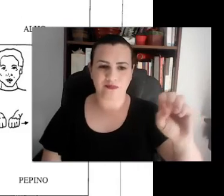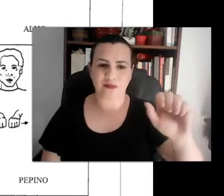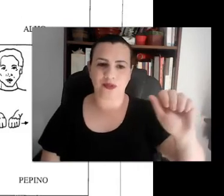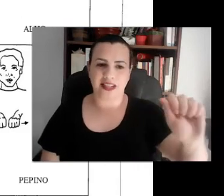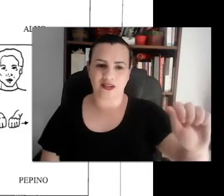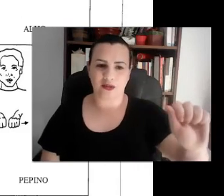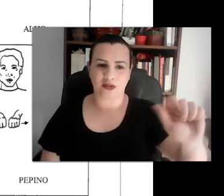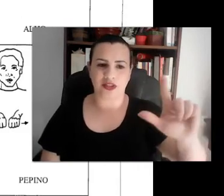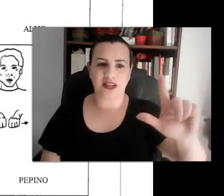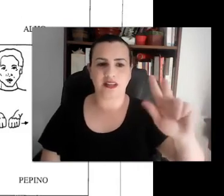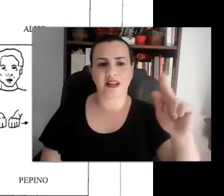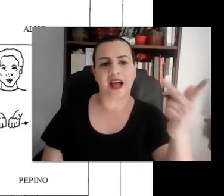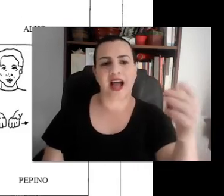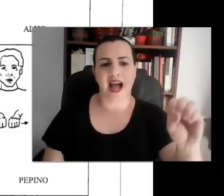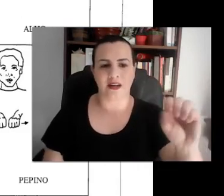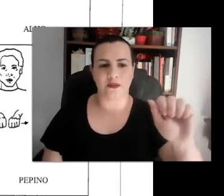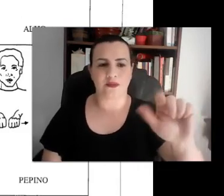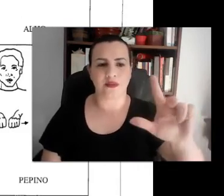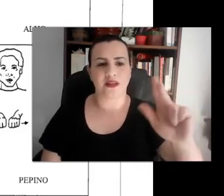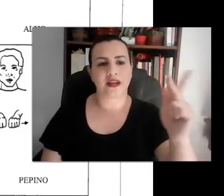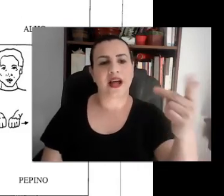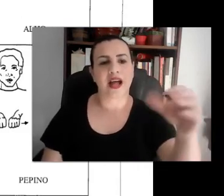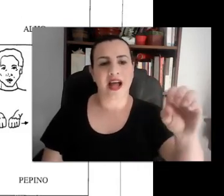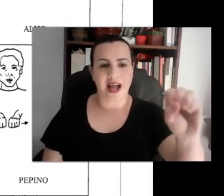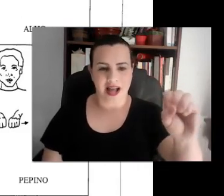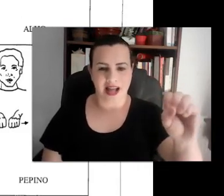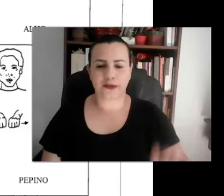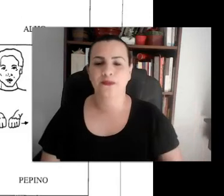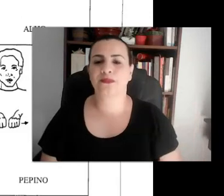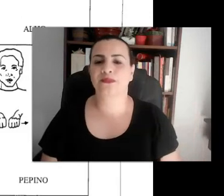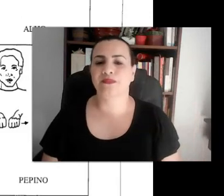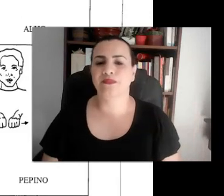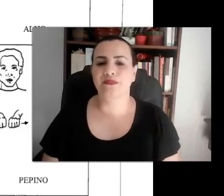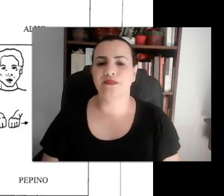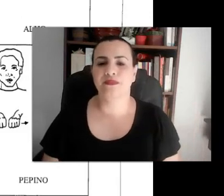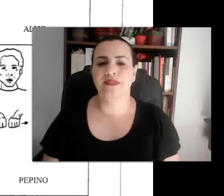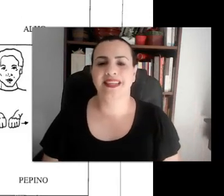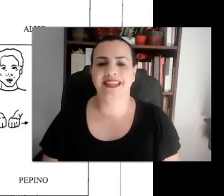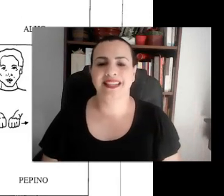Alho, usa datilologia, alho, alho.